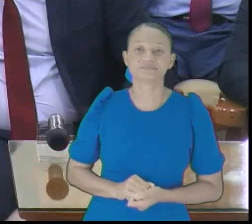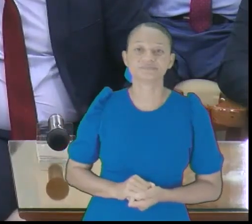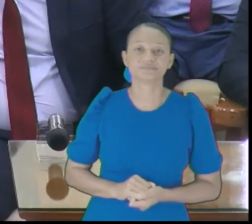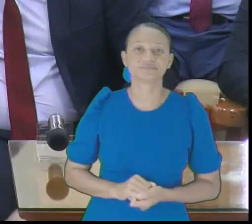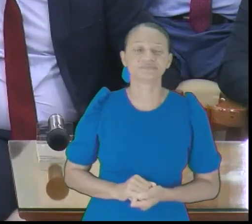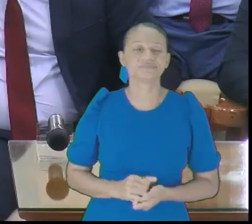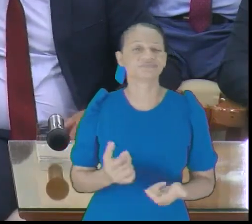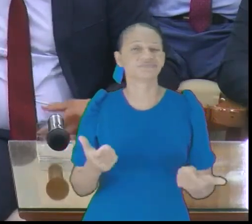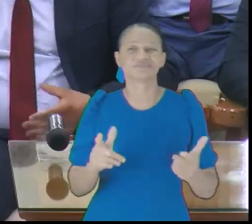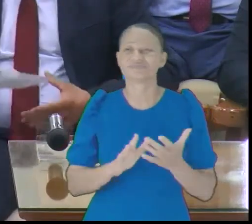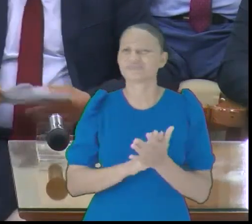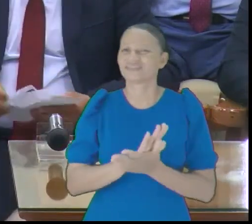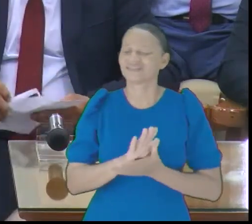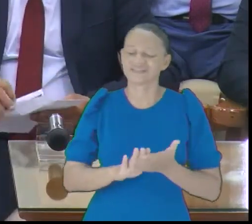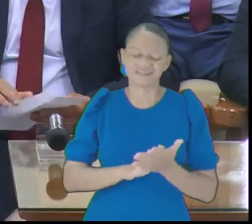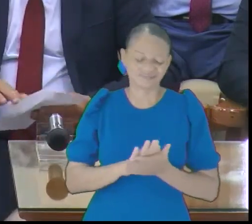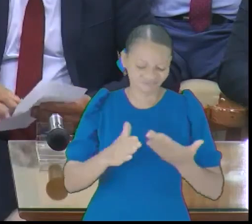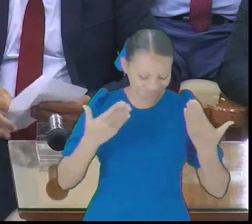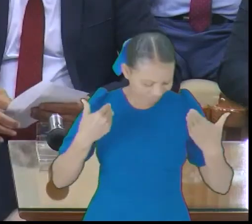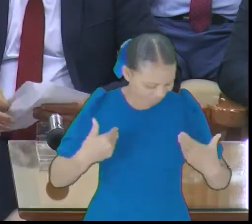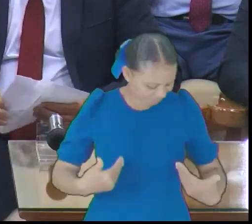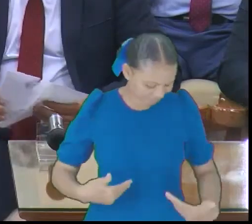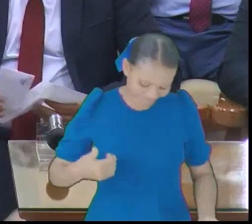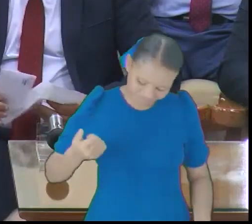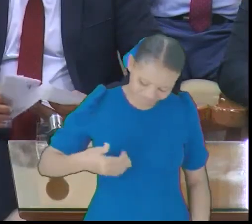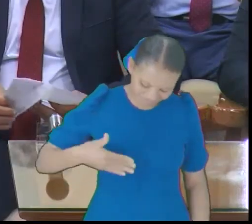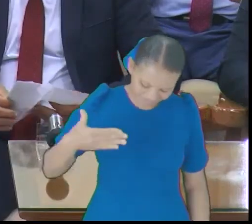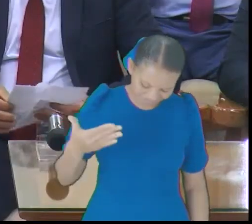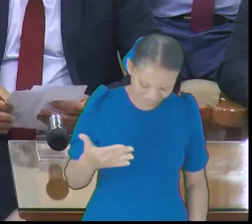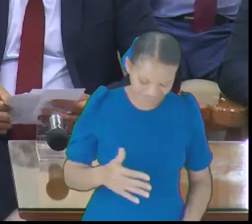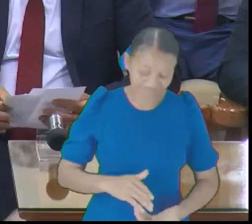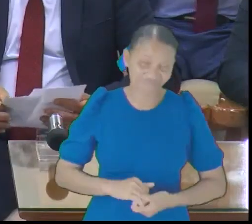Não tem nada em nós, irmãos.